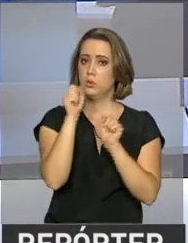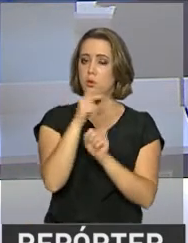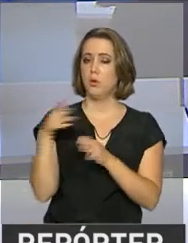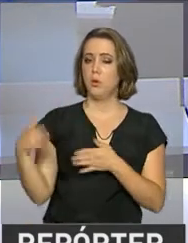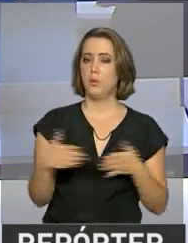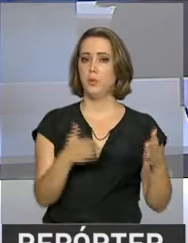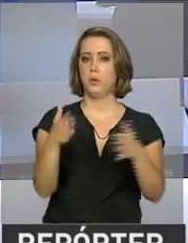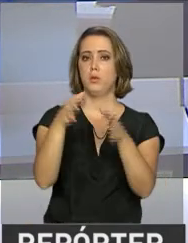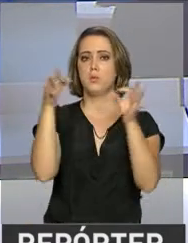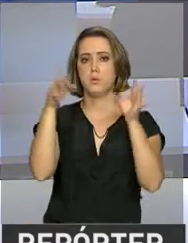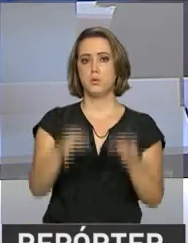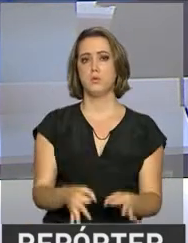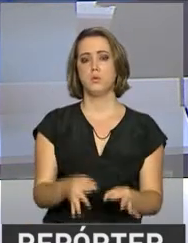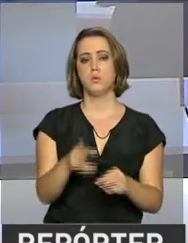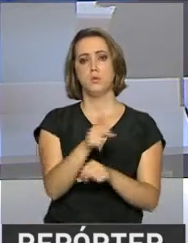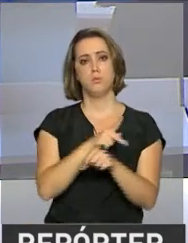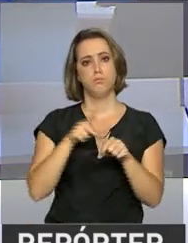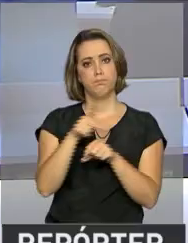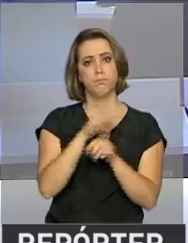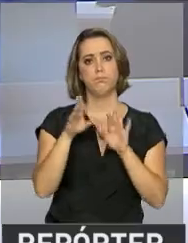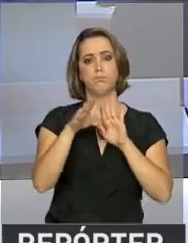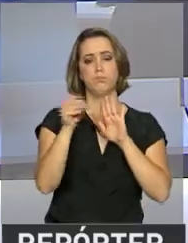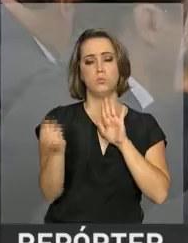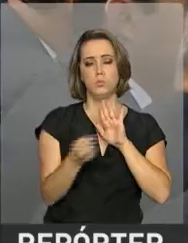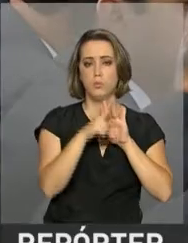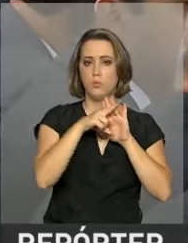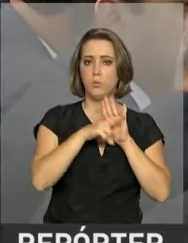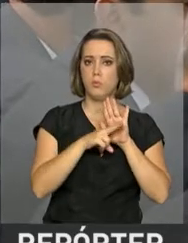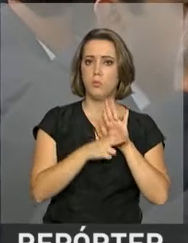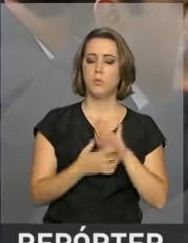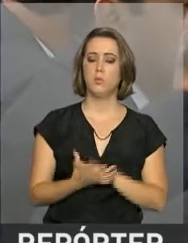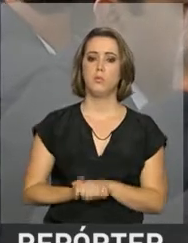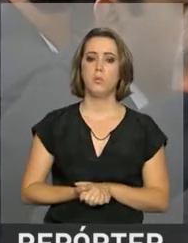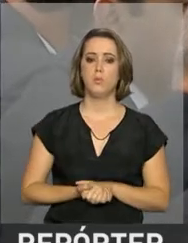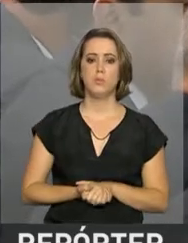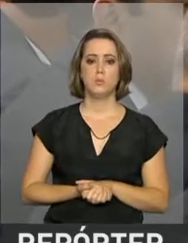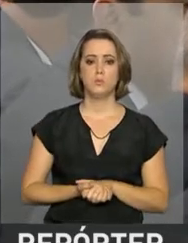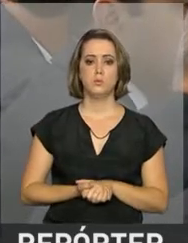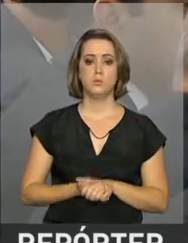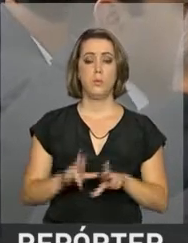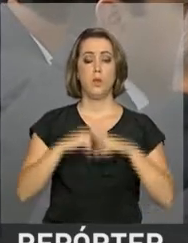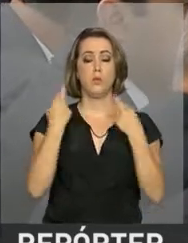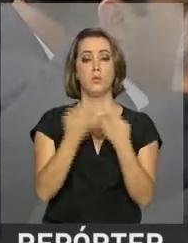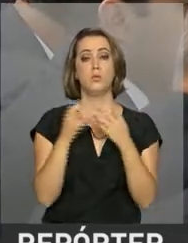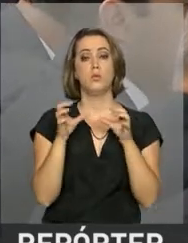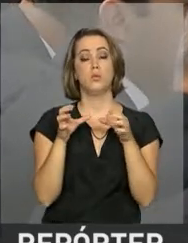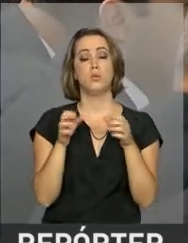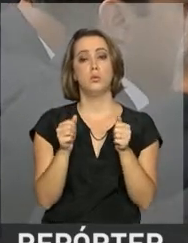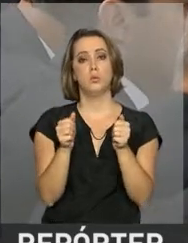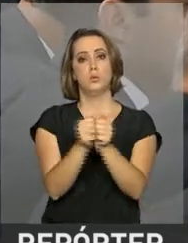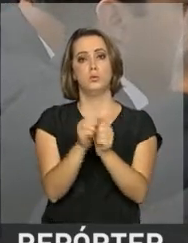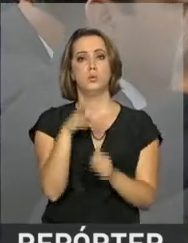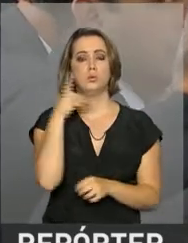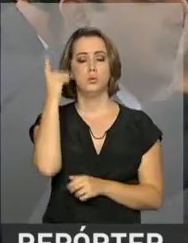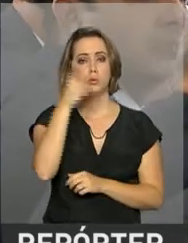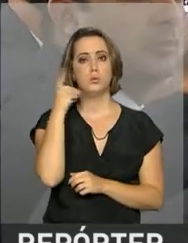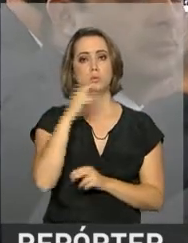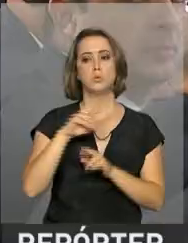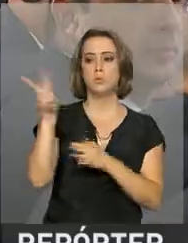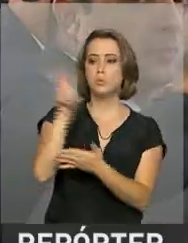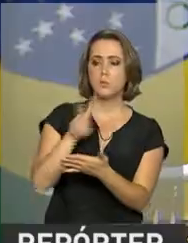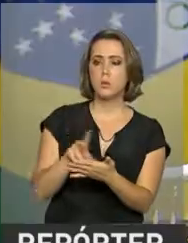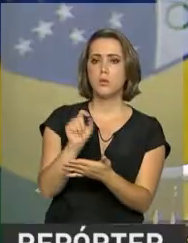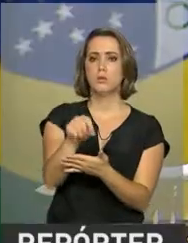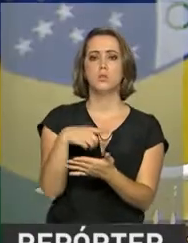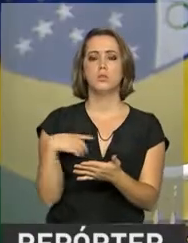deixar o país inteiramente reformulado na reunião com deputados da comissão que analisa a reforma da previdência na